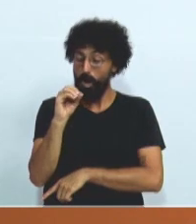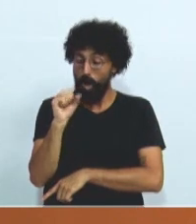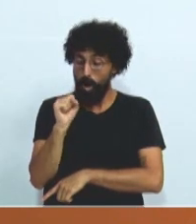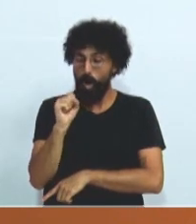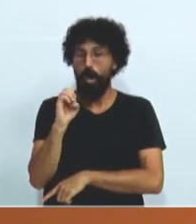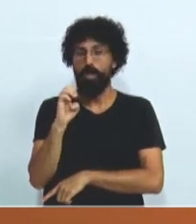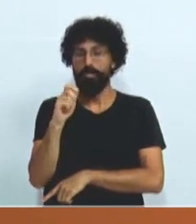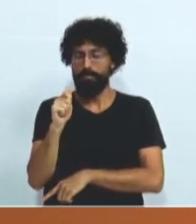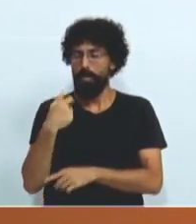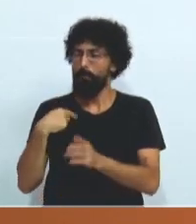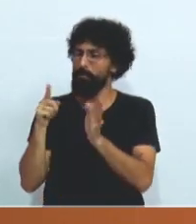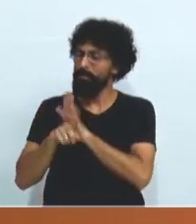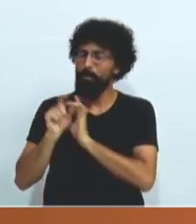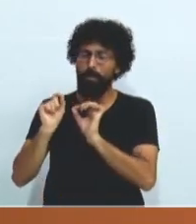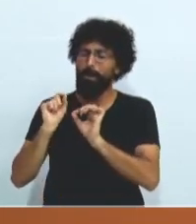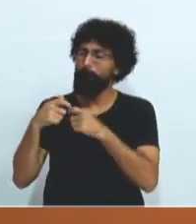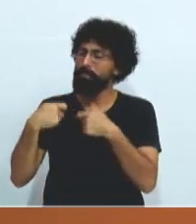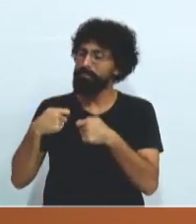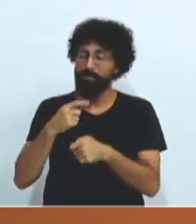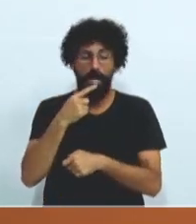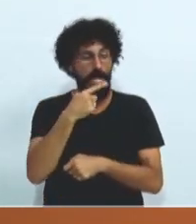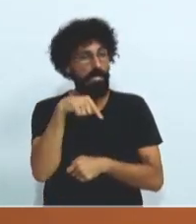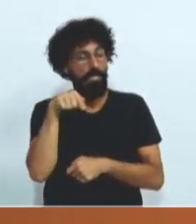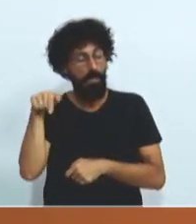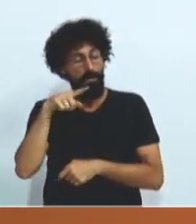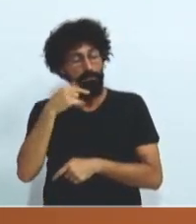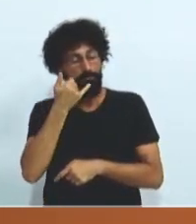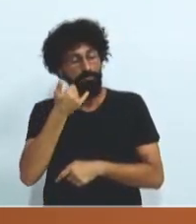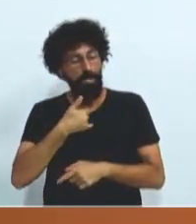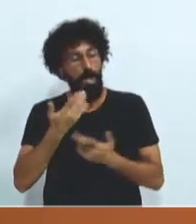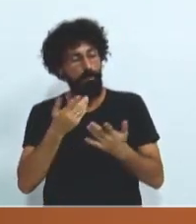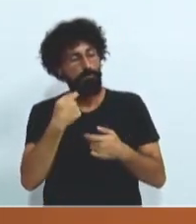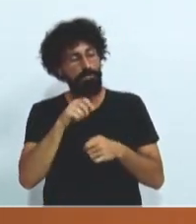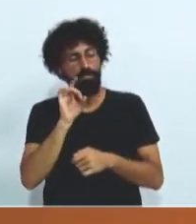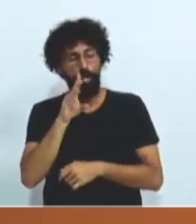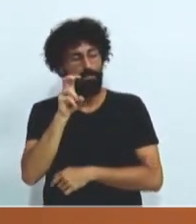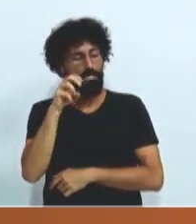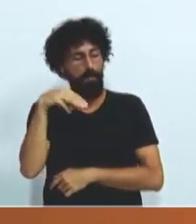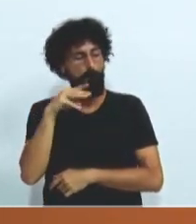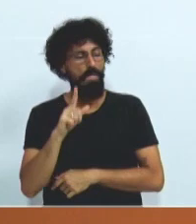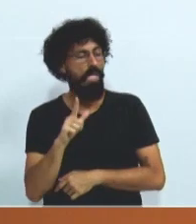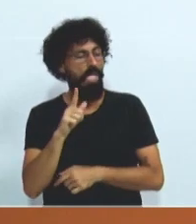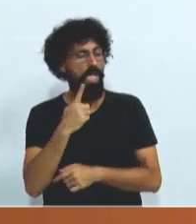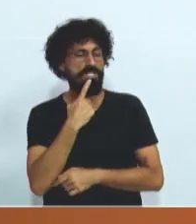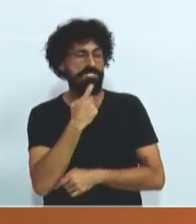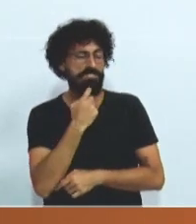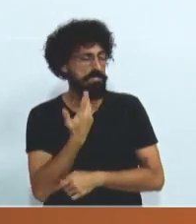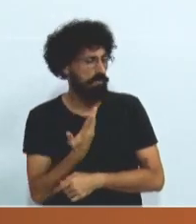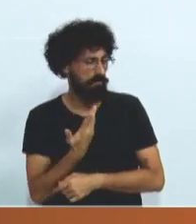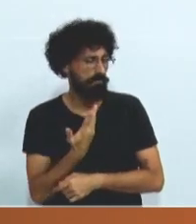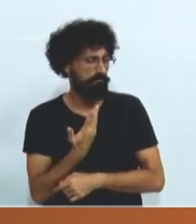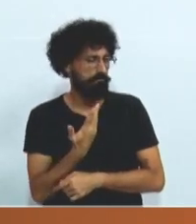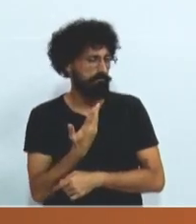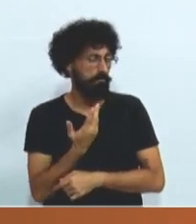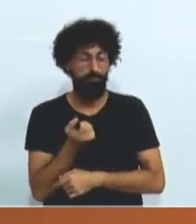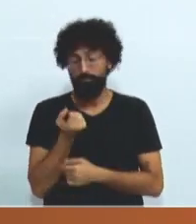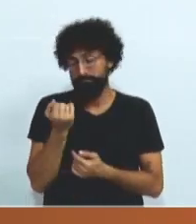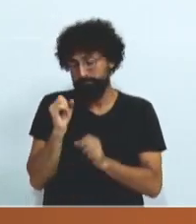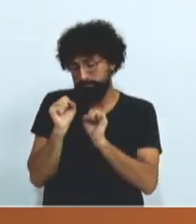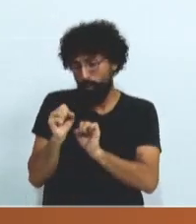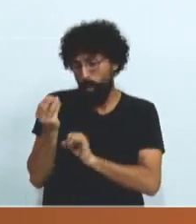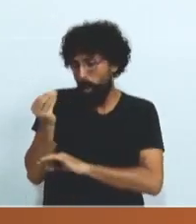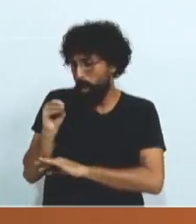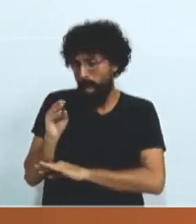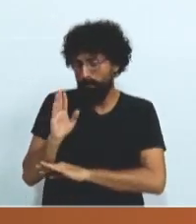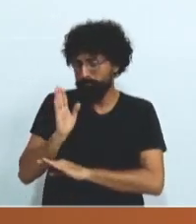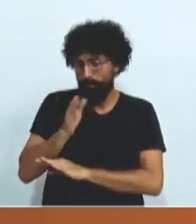preciso, eles me falaram que era apenas 5 ml de sangue. Eu falei, então, já que eu estou fazendo a doação, pode colocar no cadastro.